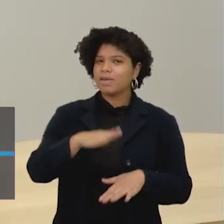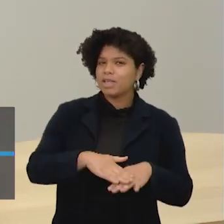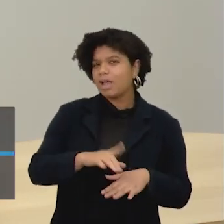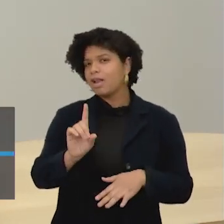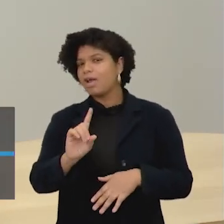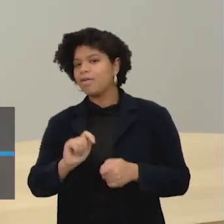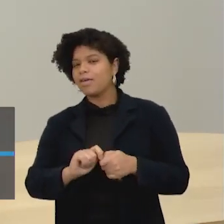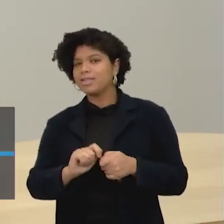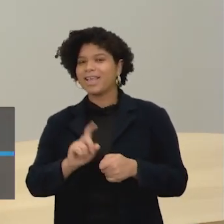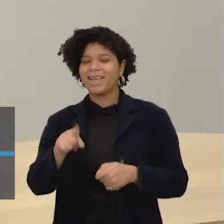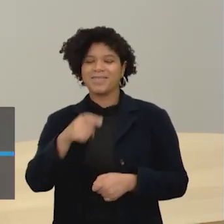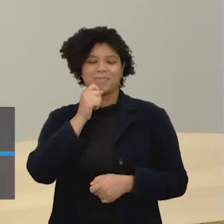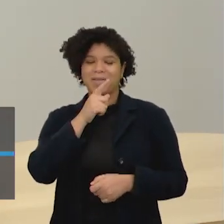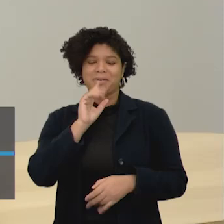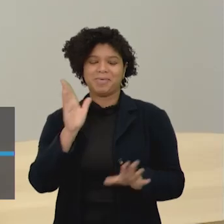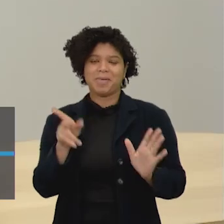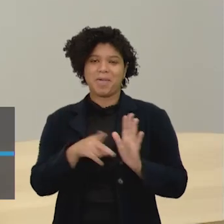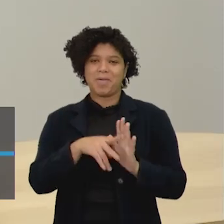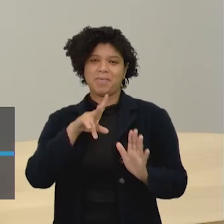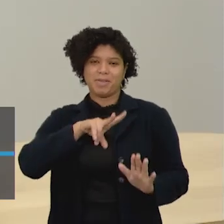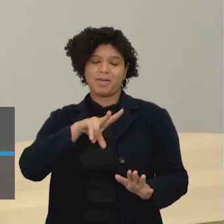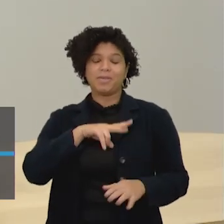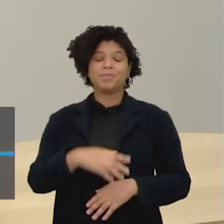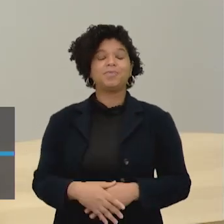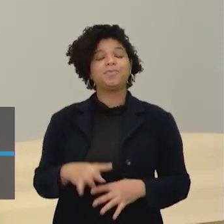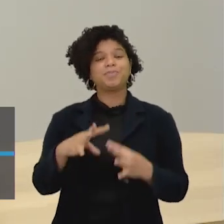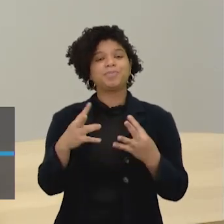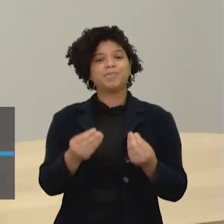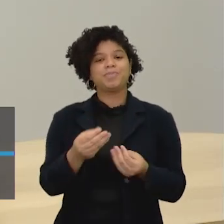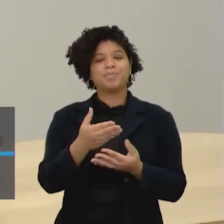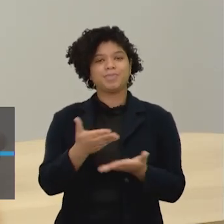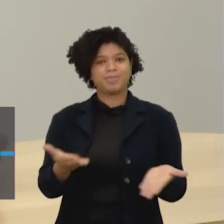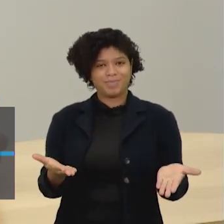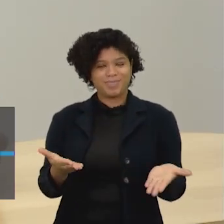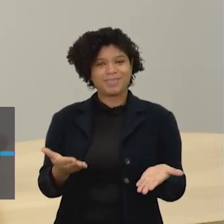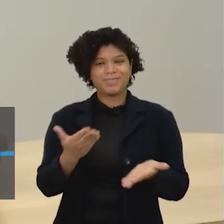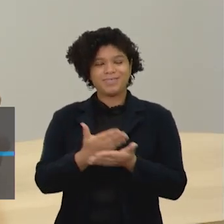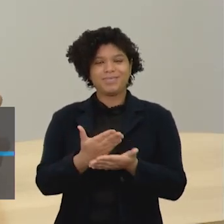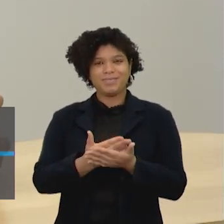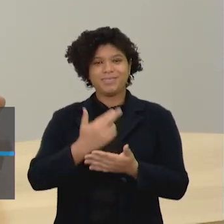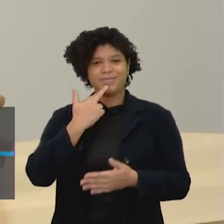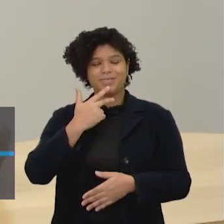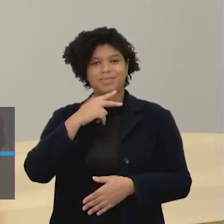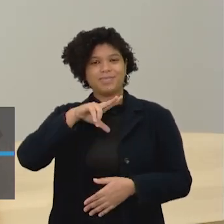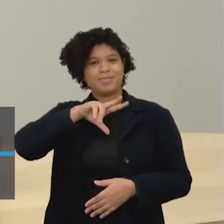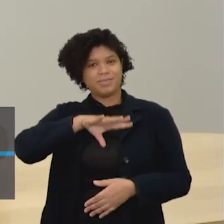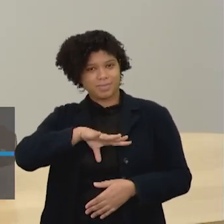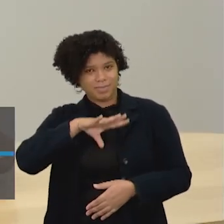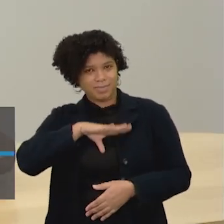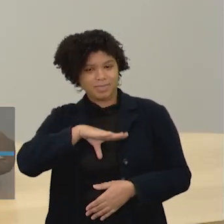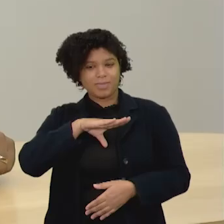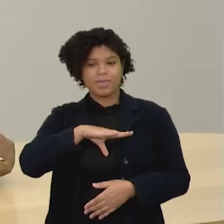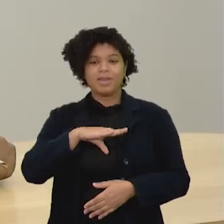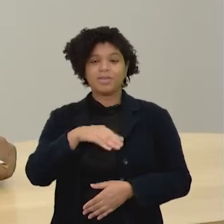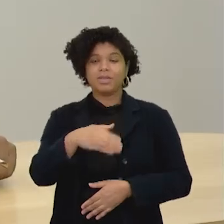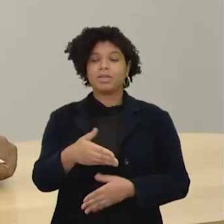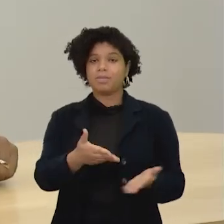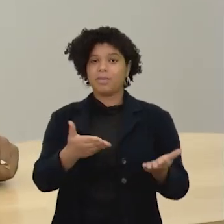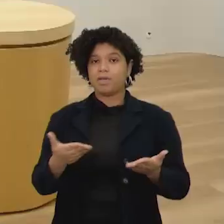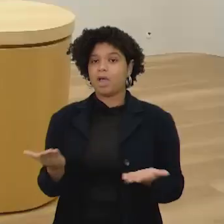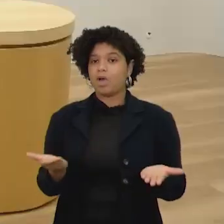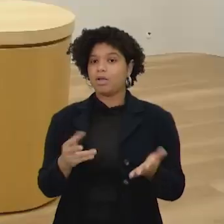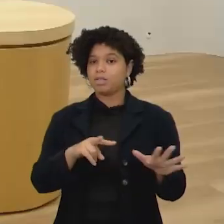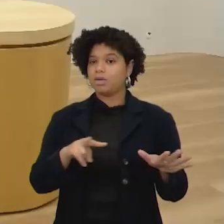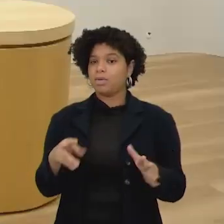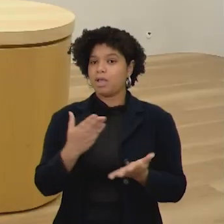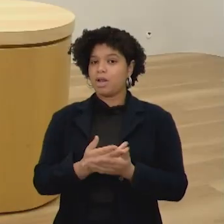Bom, é isso. Bem-vindos a todos os alunos, professores, na nossa aula de língua portuguesa de hoje, né? E essa semana é uma semana diferente, né, Pro?